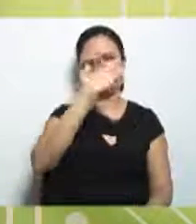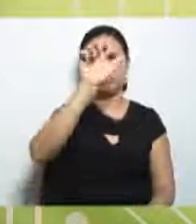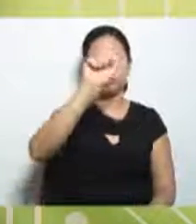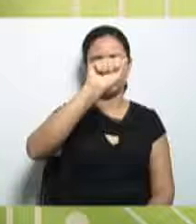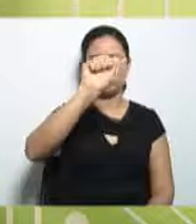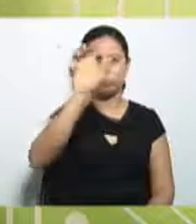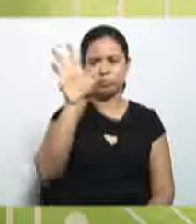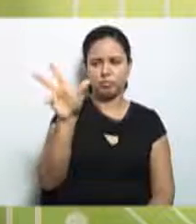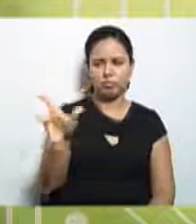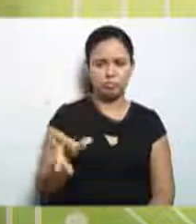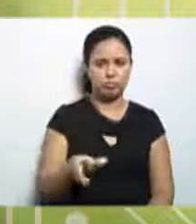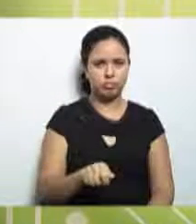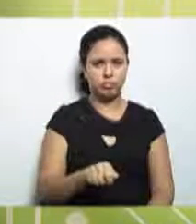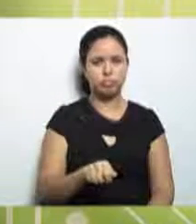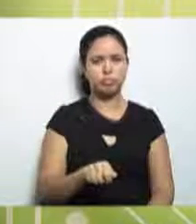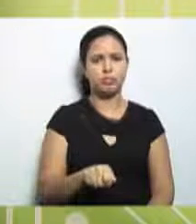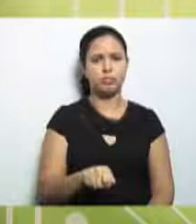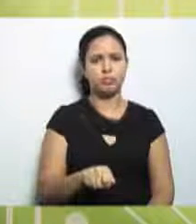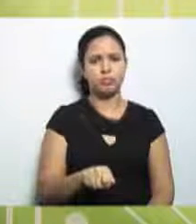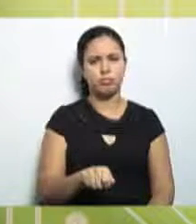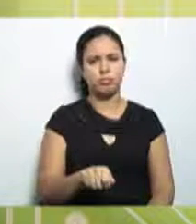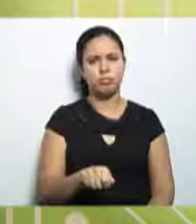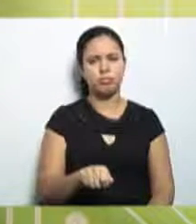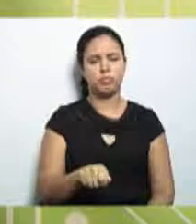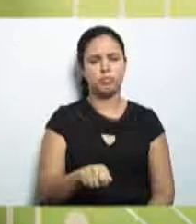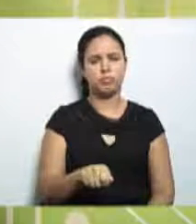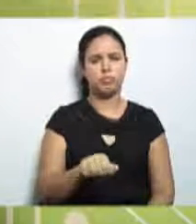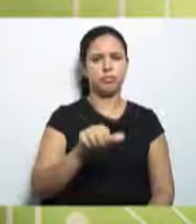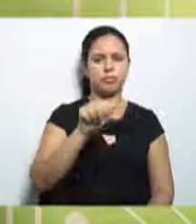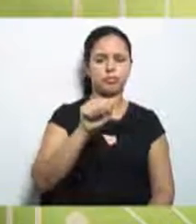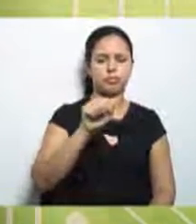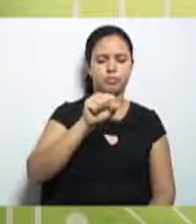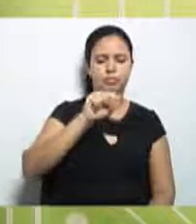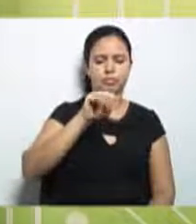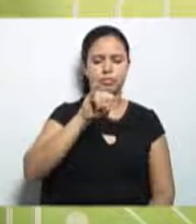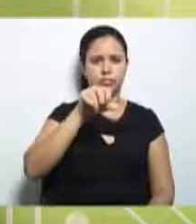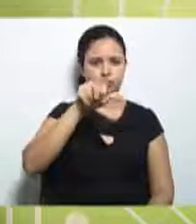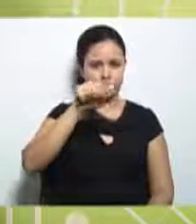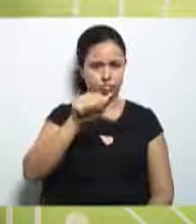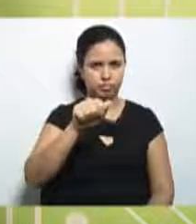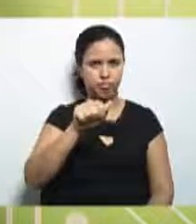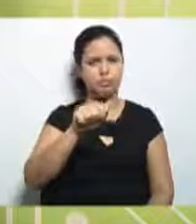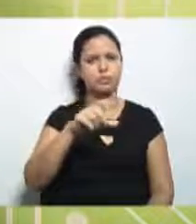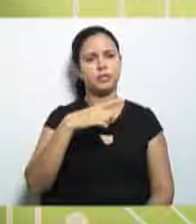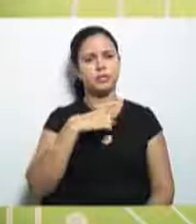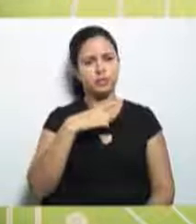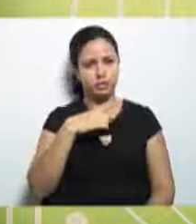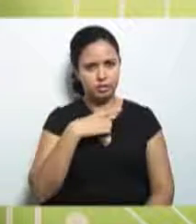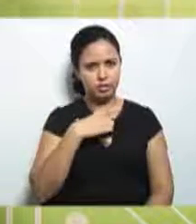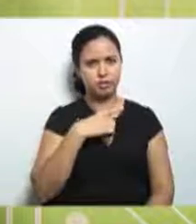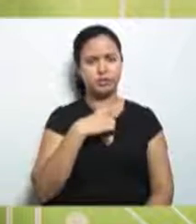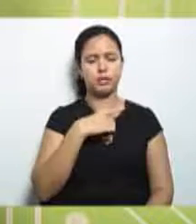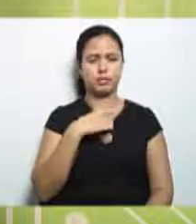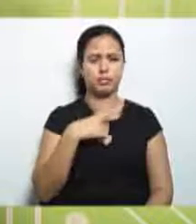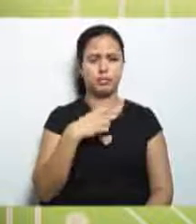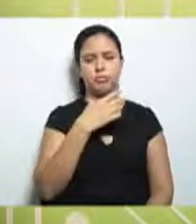daquela região. Estou ligado que vocês estão ligados no feudalismo lá da história. Tinham os senhores